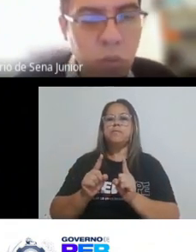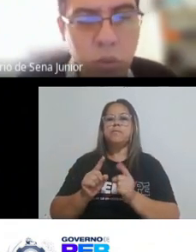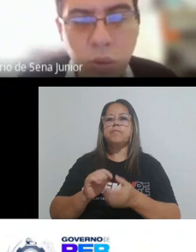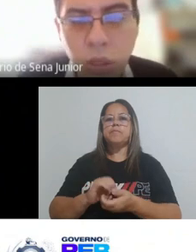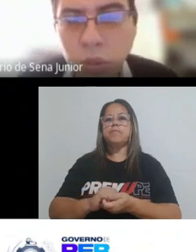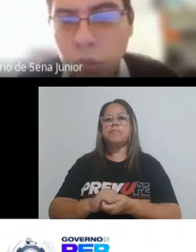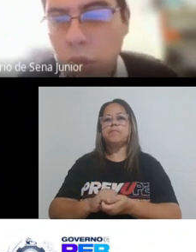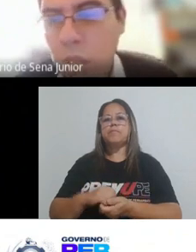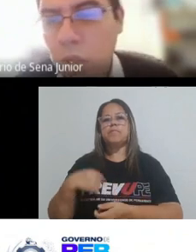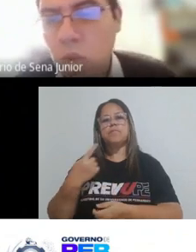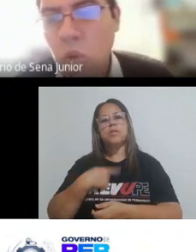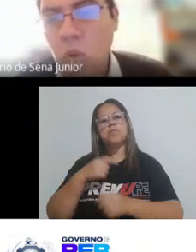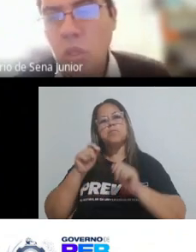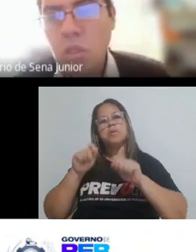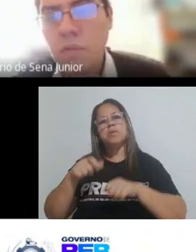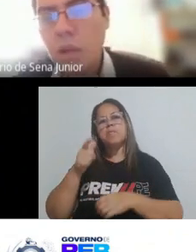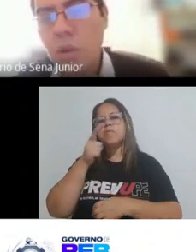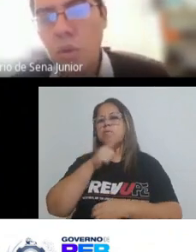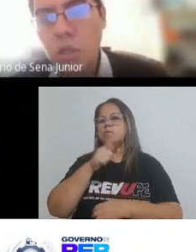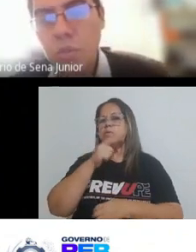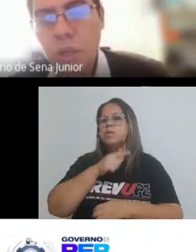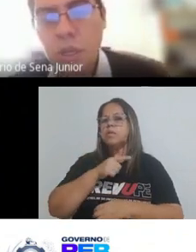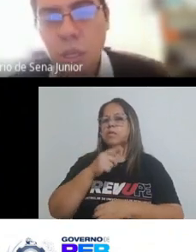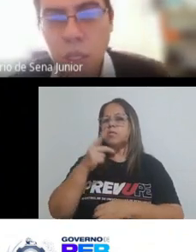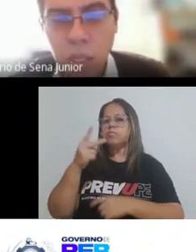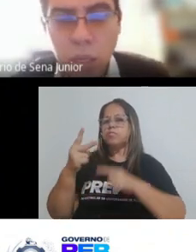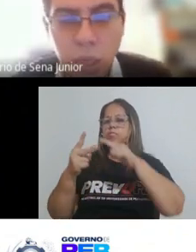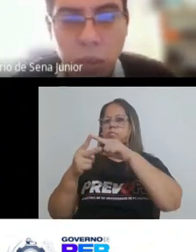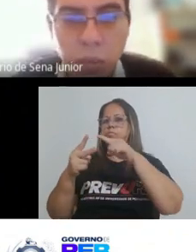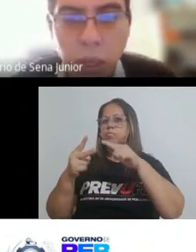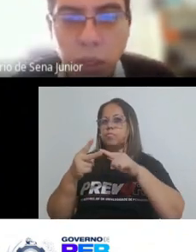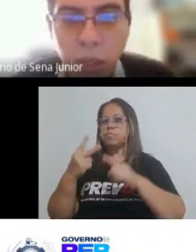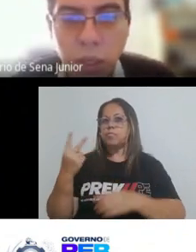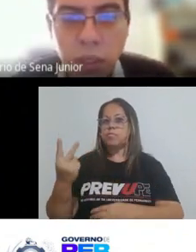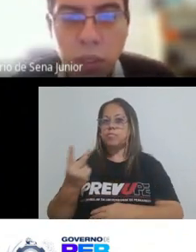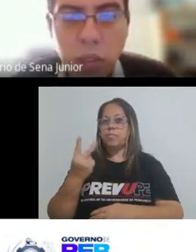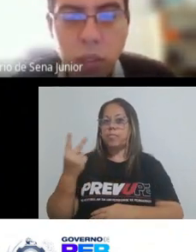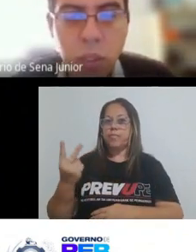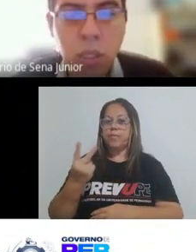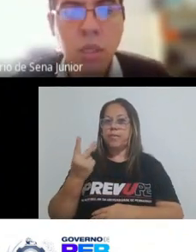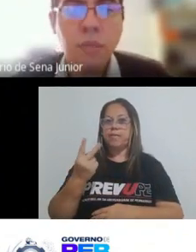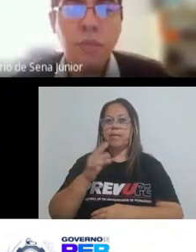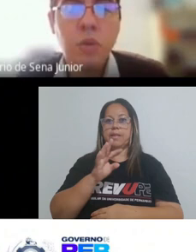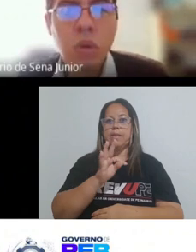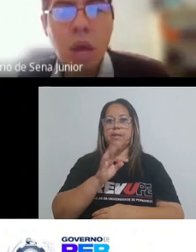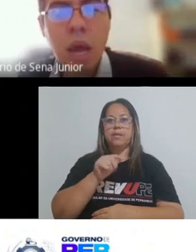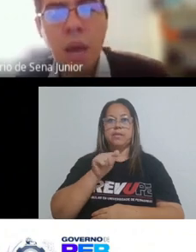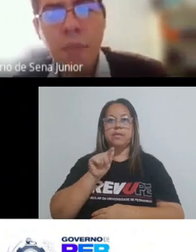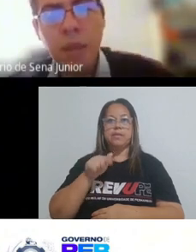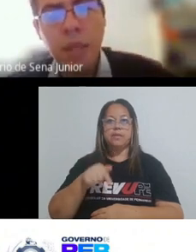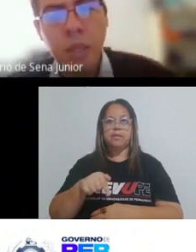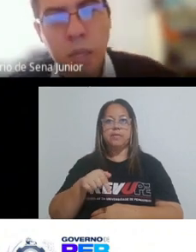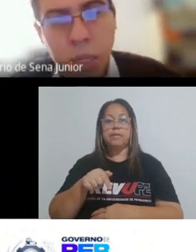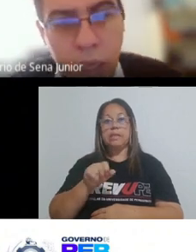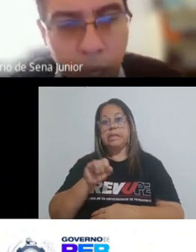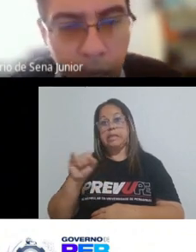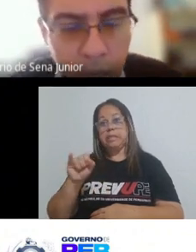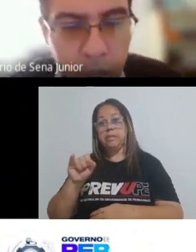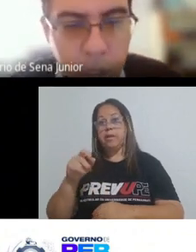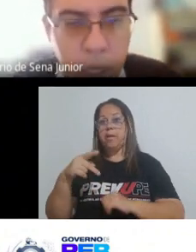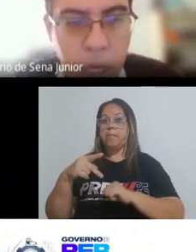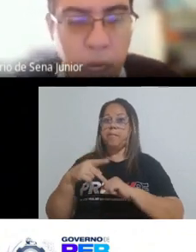podemos obter dois valores para TQ, mediante se a pedra